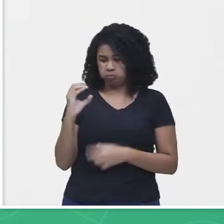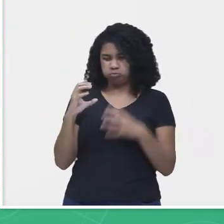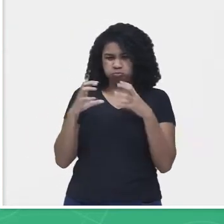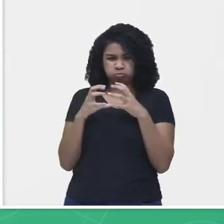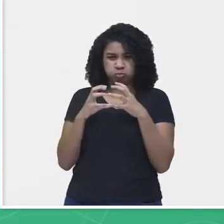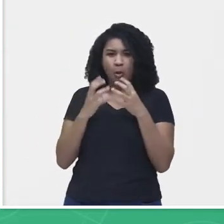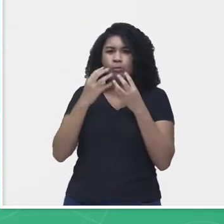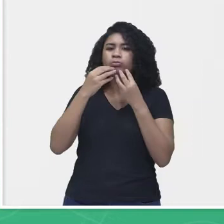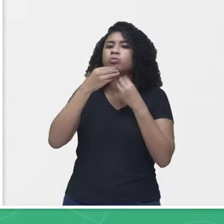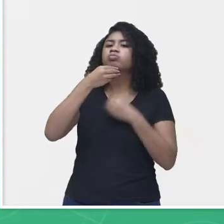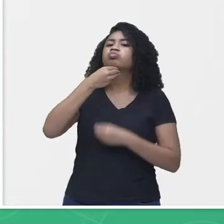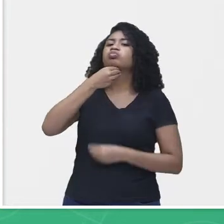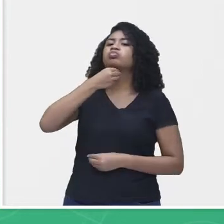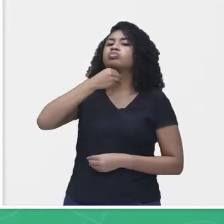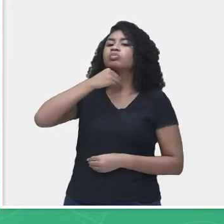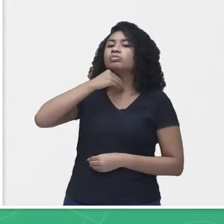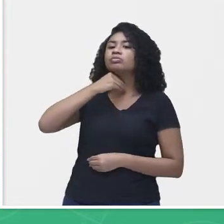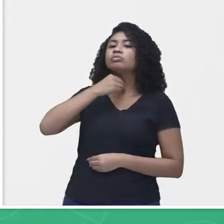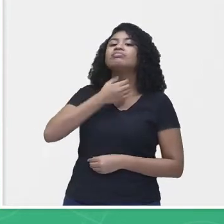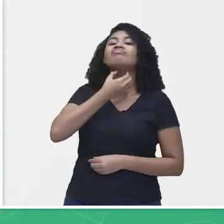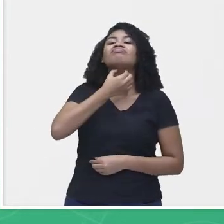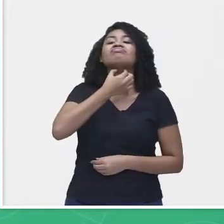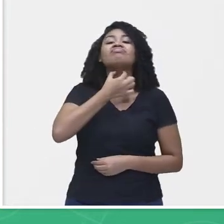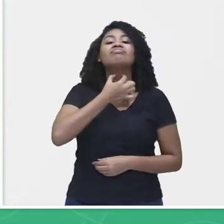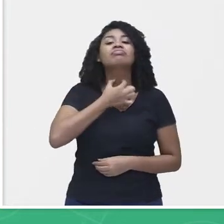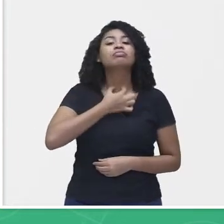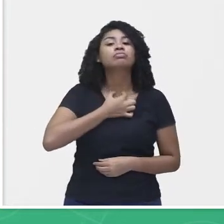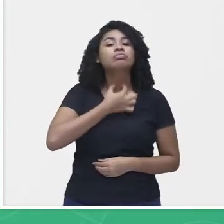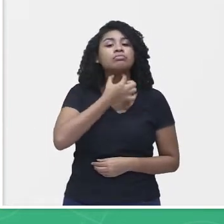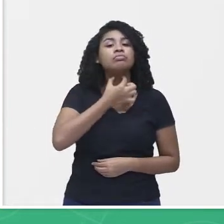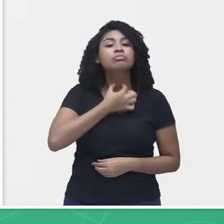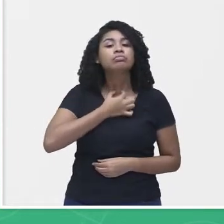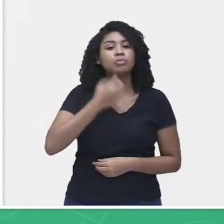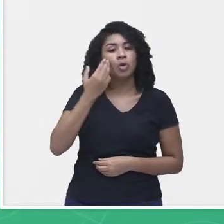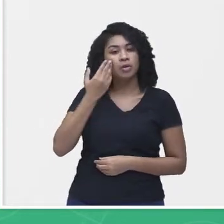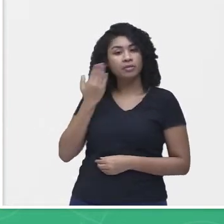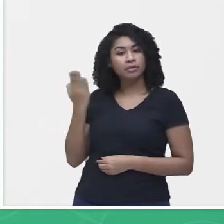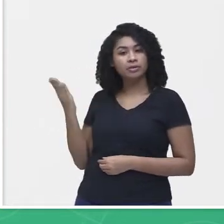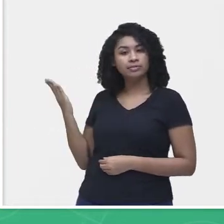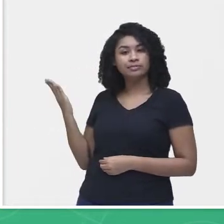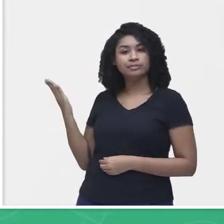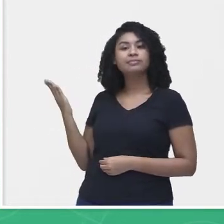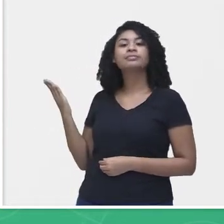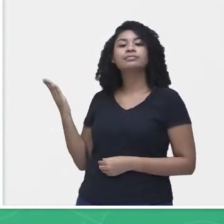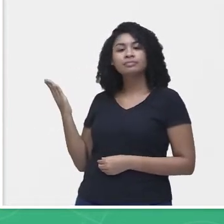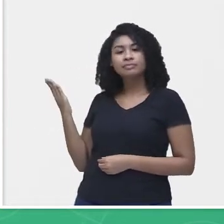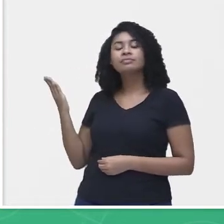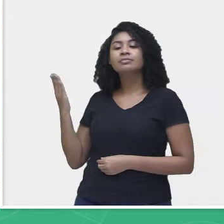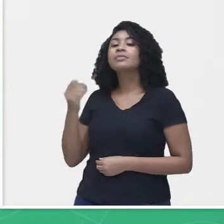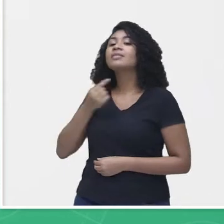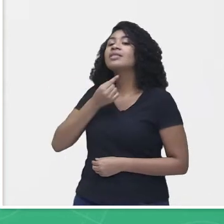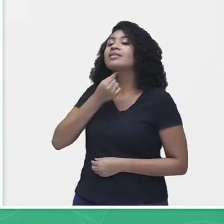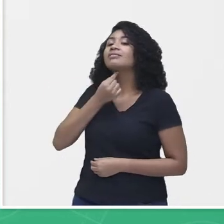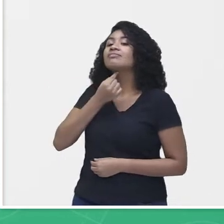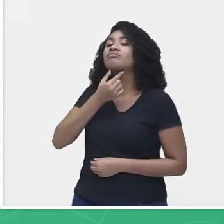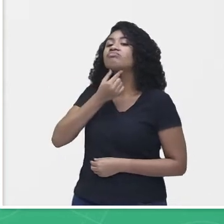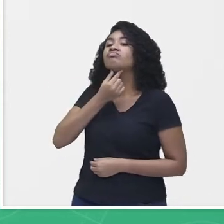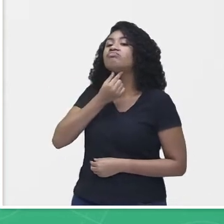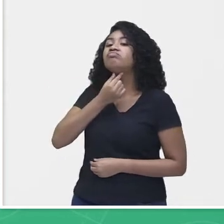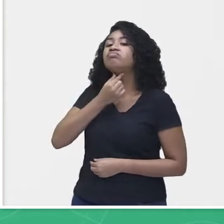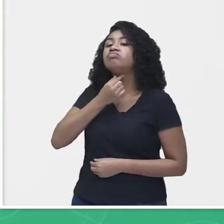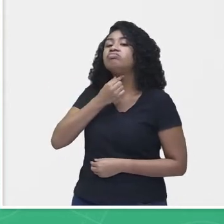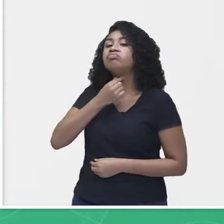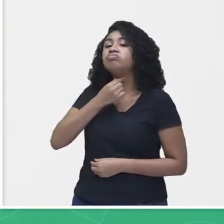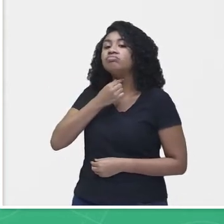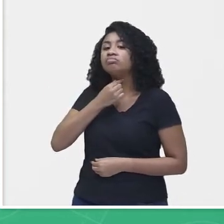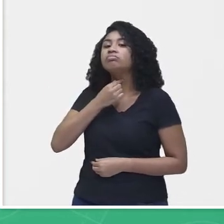alimentar ele vai passar pela faringe. Olha a localização da faringe, gente. É bem atrás da garganta, né? É